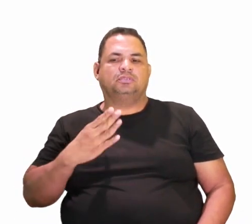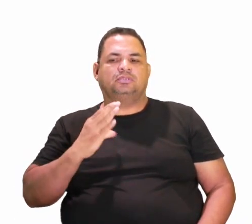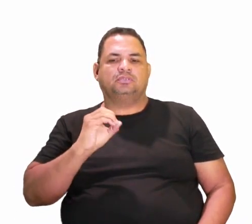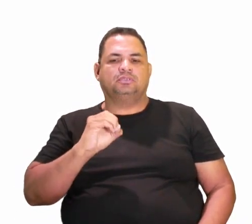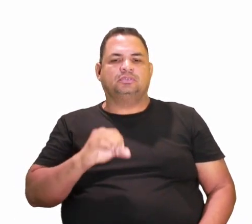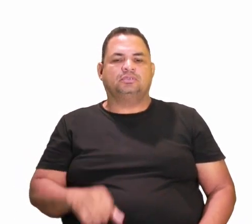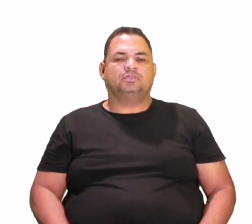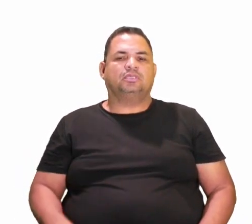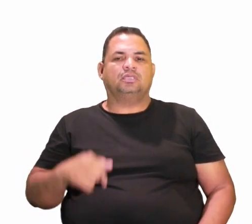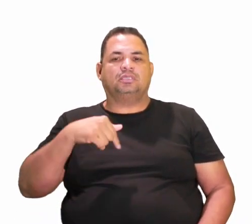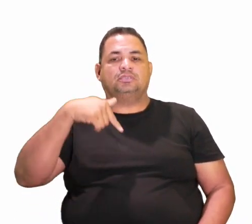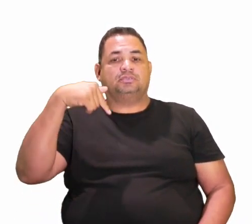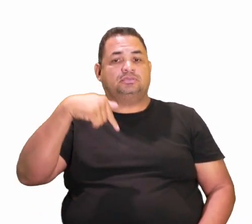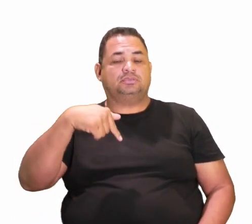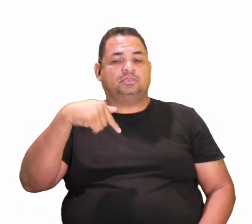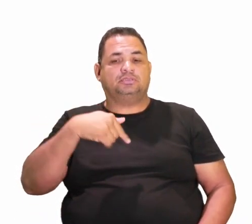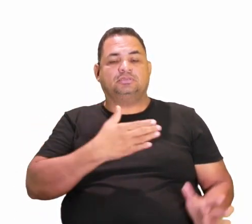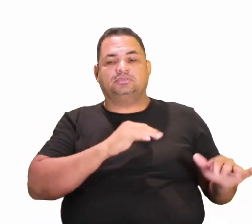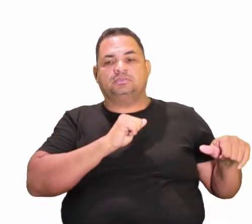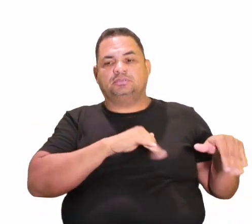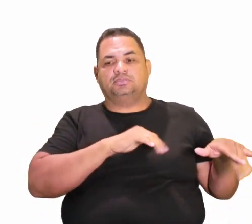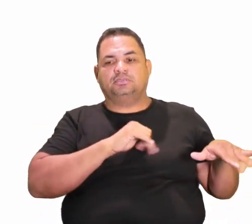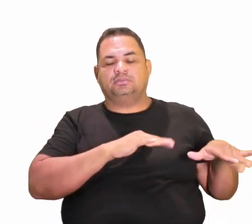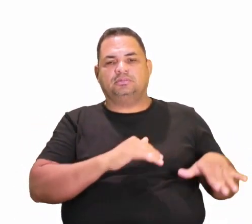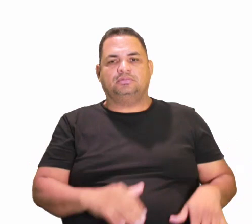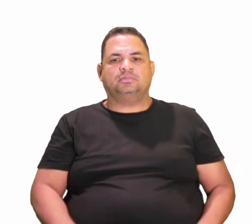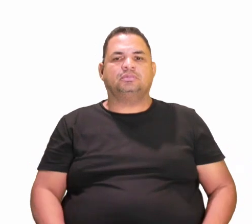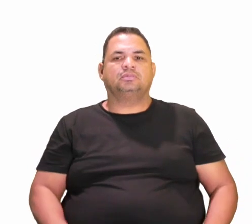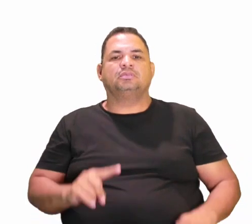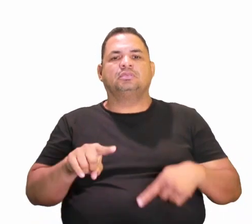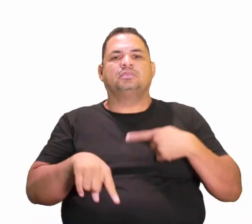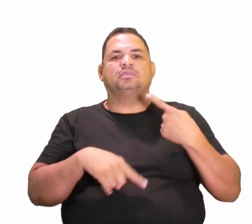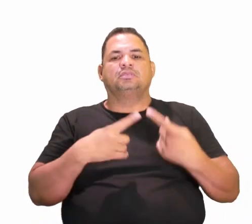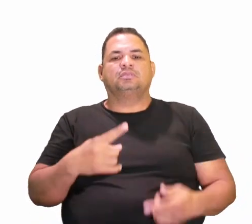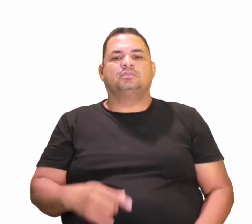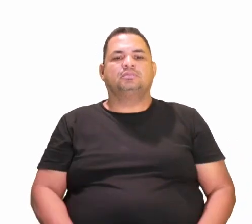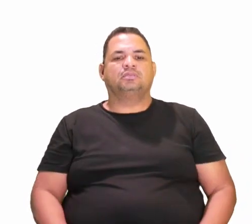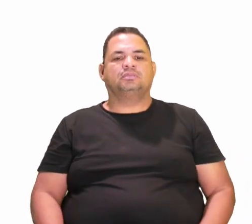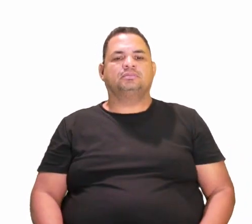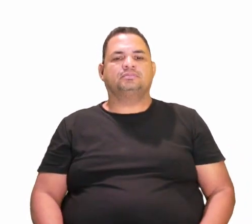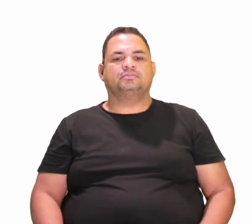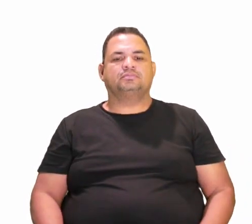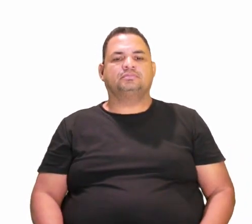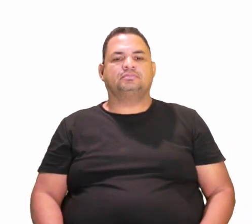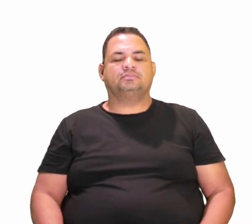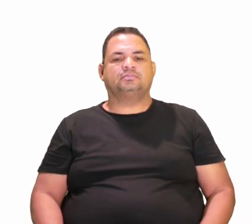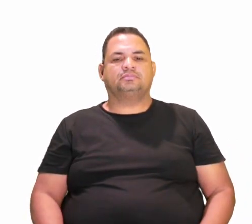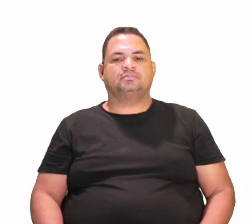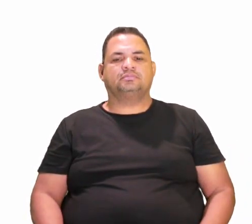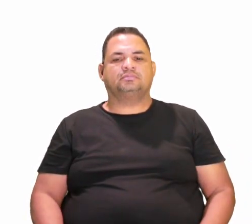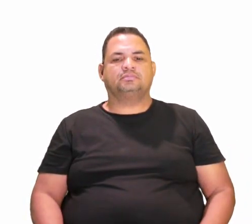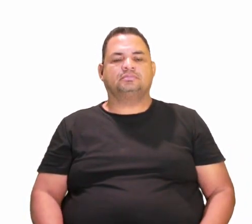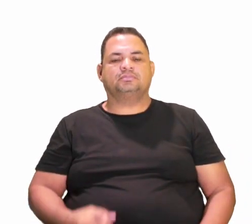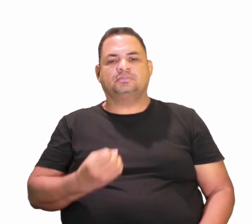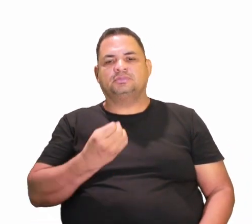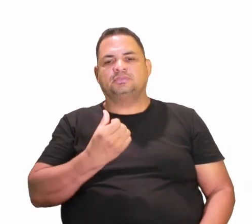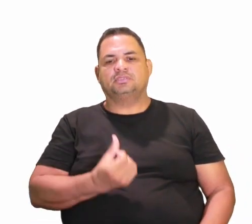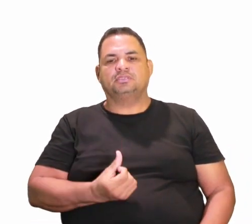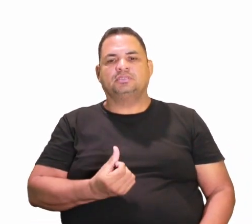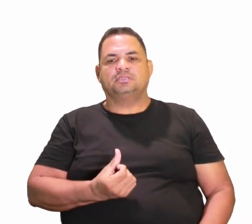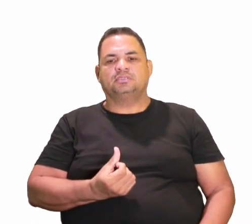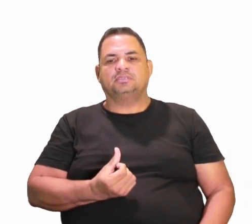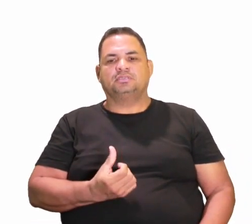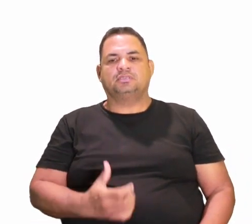gente 7 de setembro, certo? E a próxima, qual vai ser a resposta da próxima? Vou até olhar aqui. Foi a 6, olha,